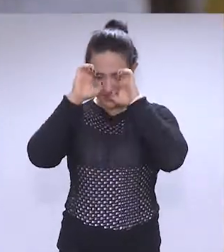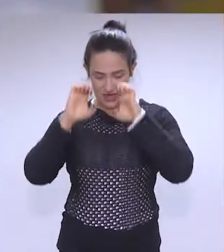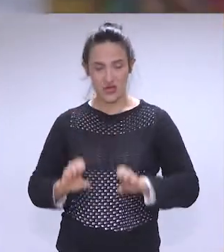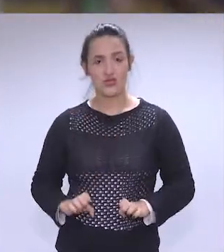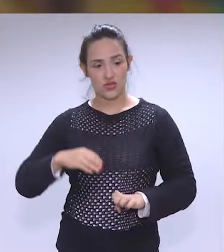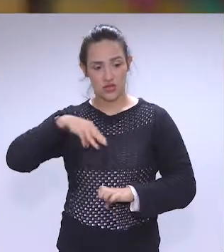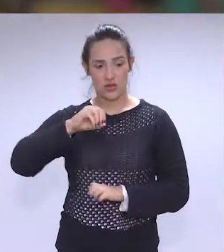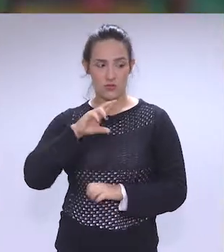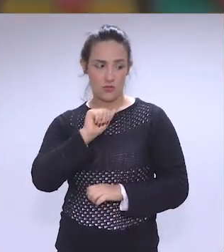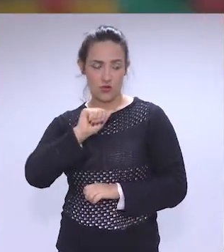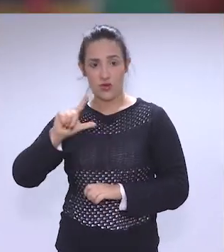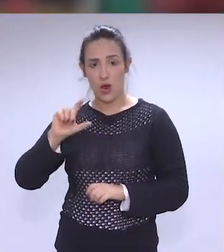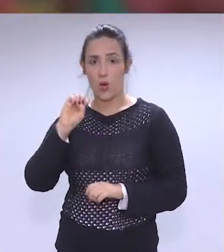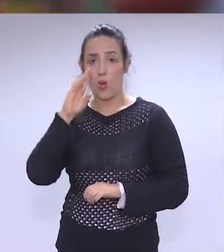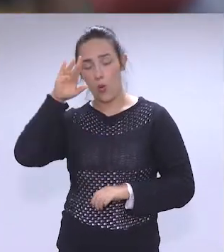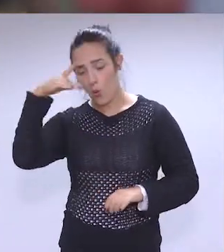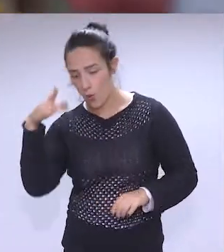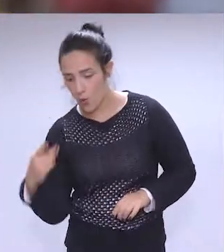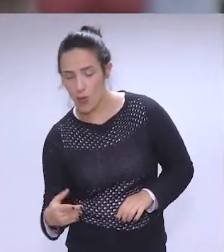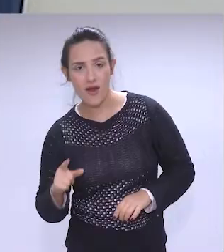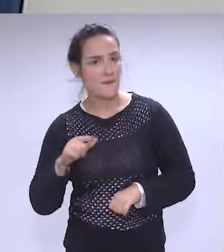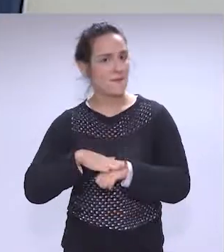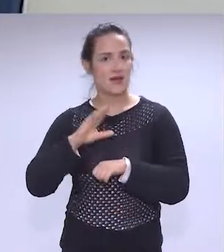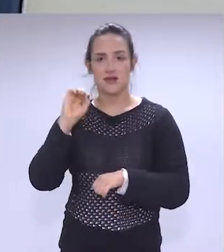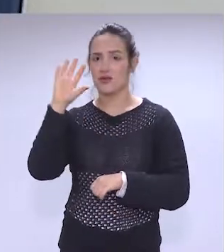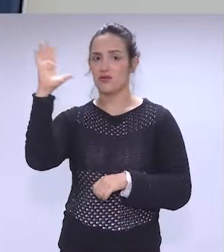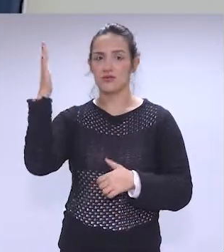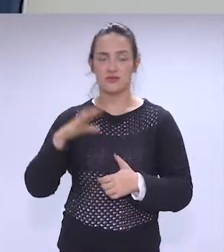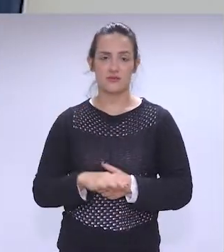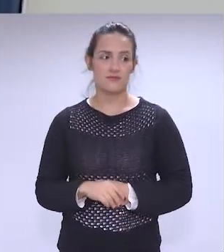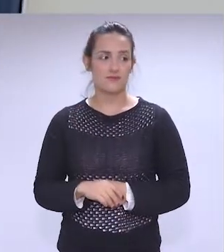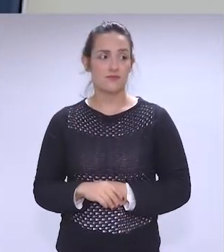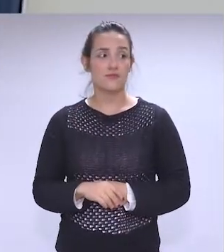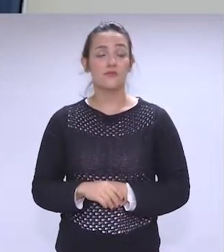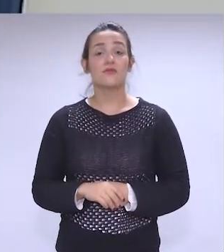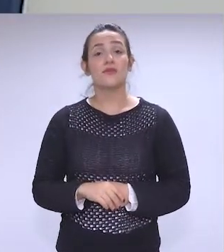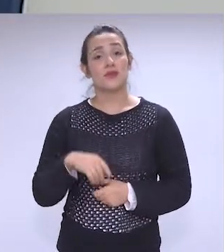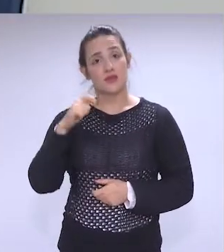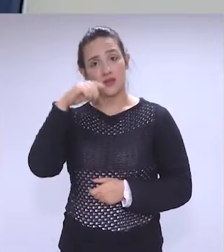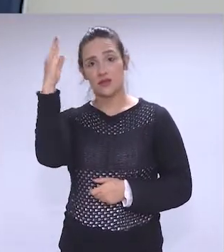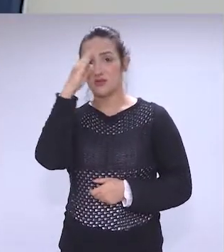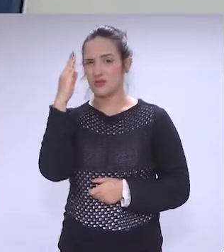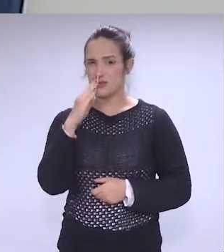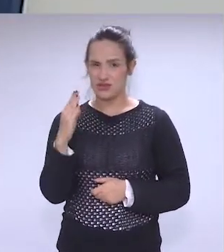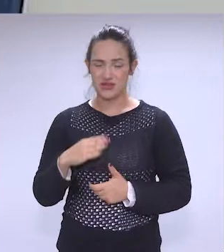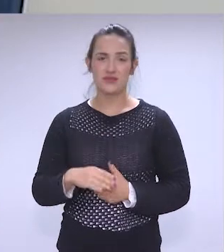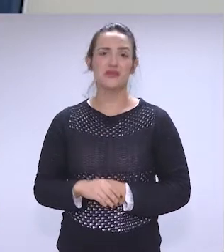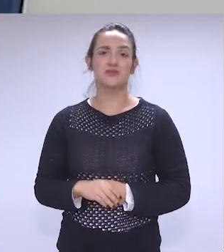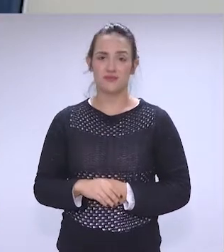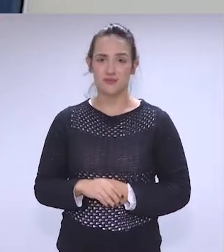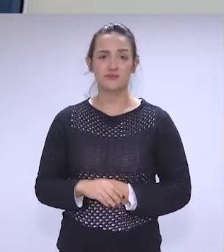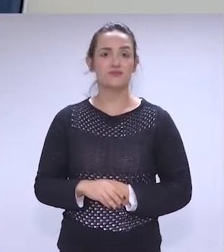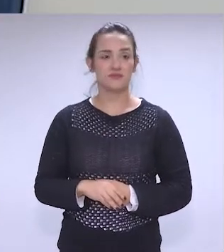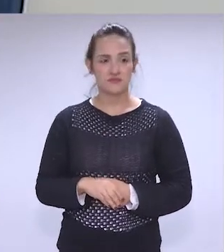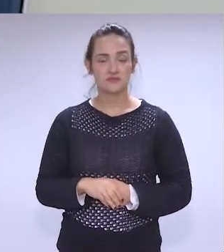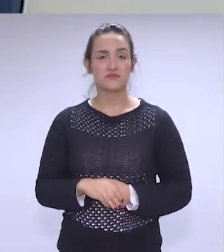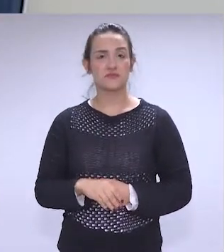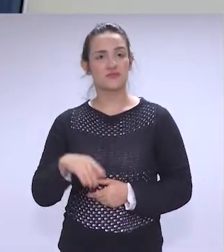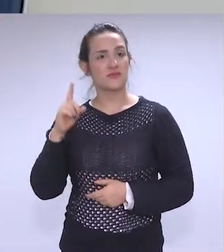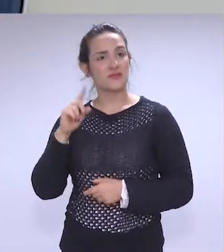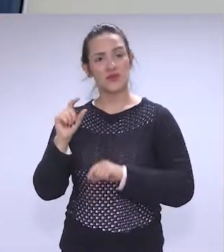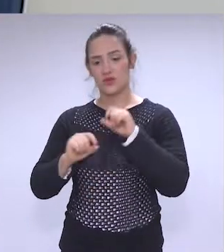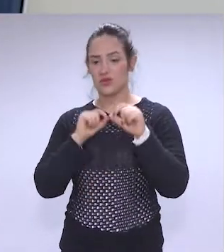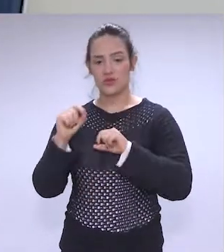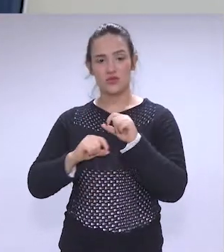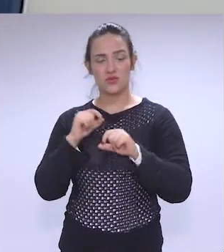e da honra também é vista com frequência. E no Brasil, o fenômeno do casamento infantil acontece de uma maneira muito diferente desses outros países que